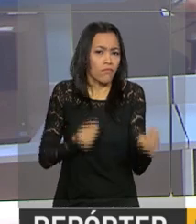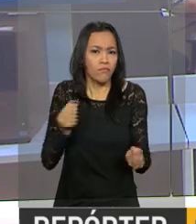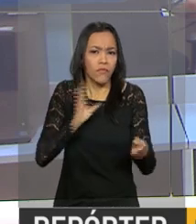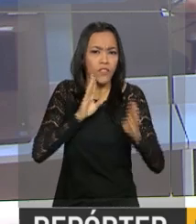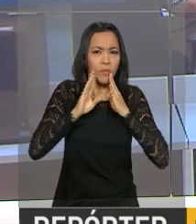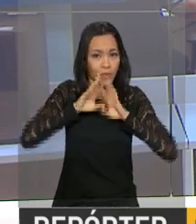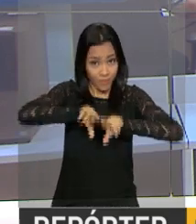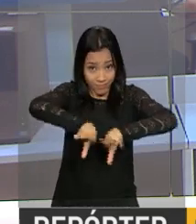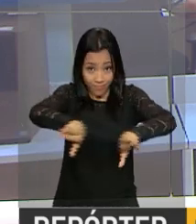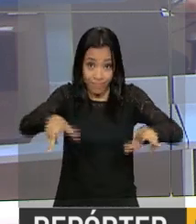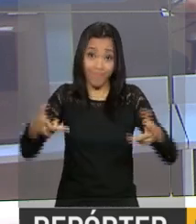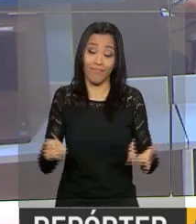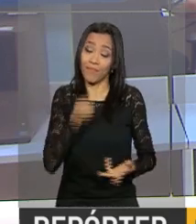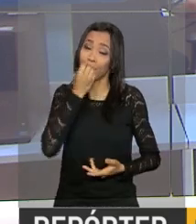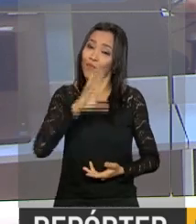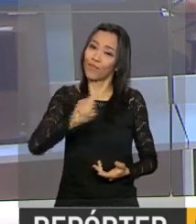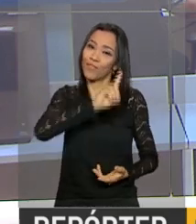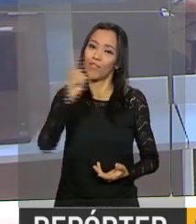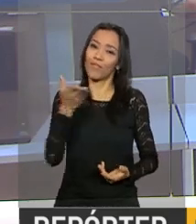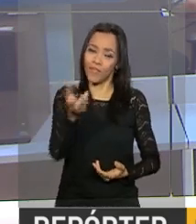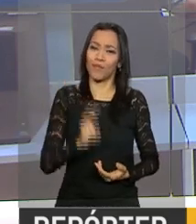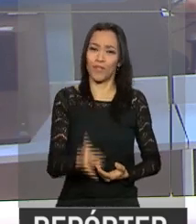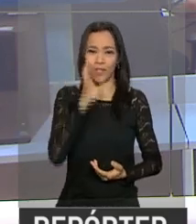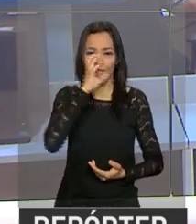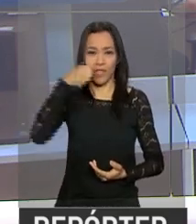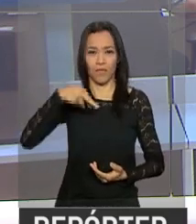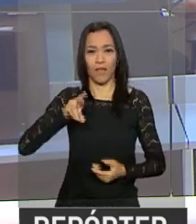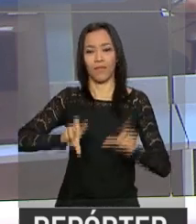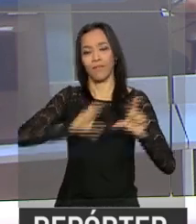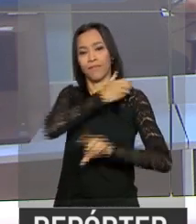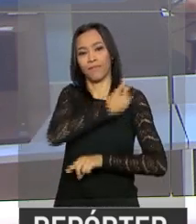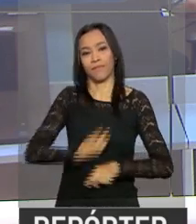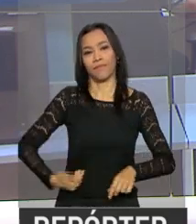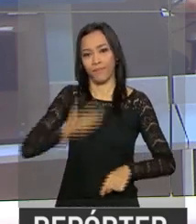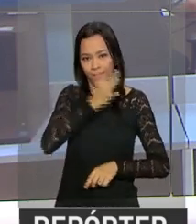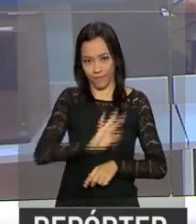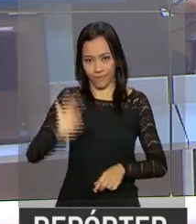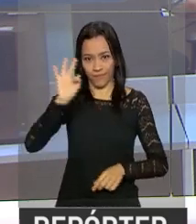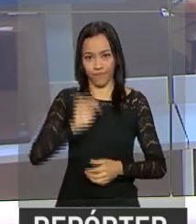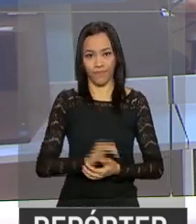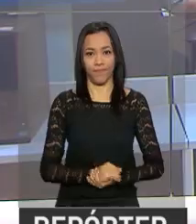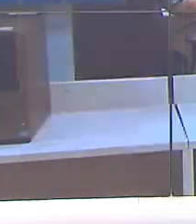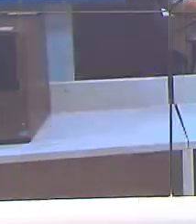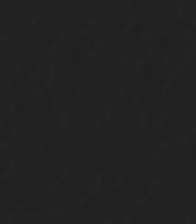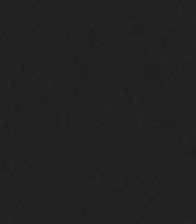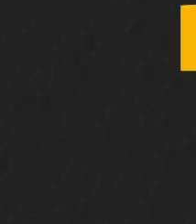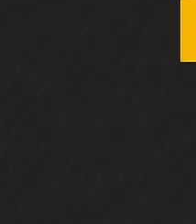nossas redes sociais. Bom dia para você e continue com a gente. NBR, a TV do Governo Federal.